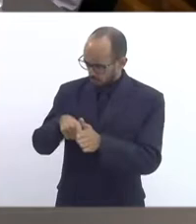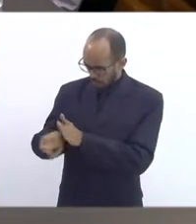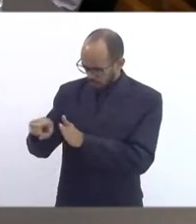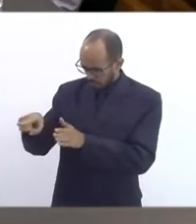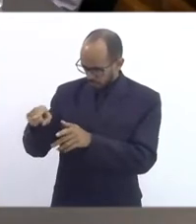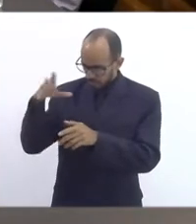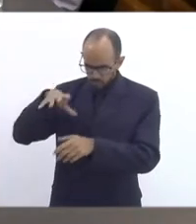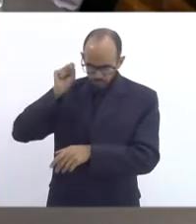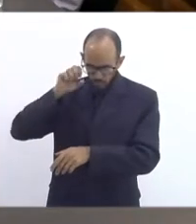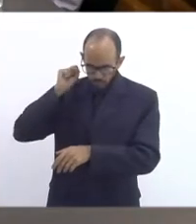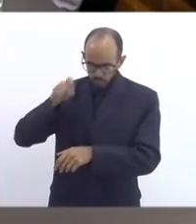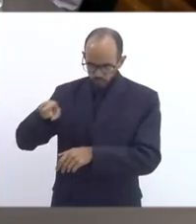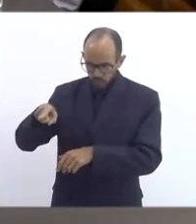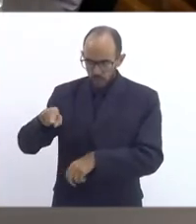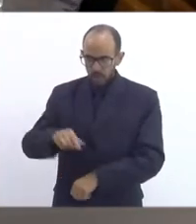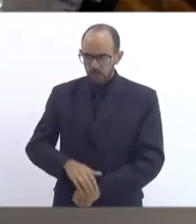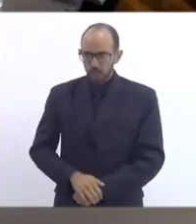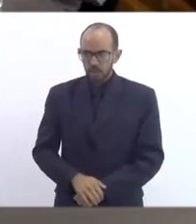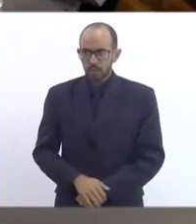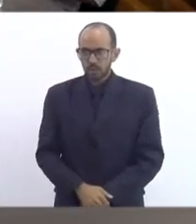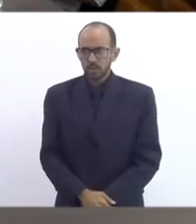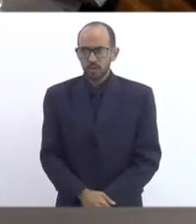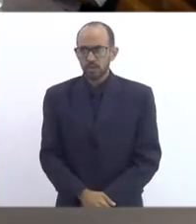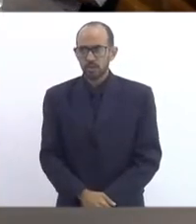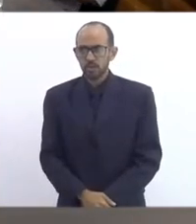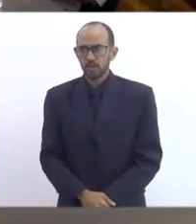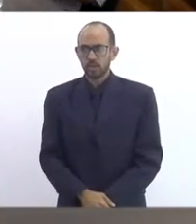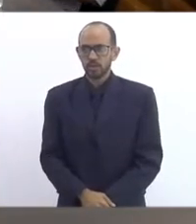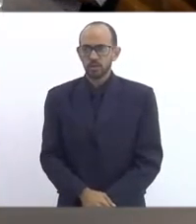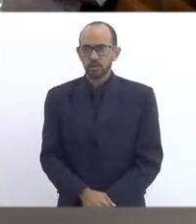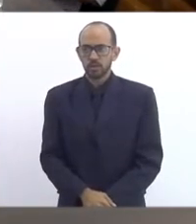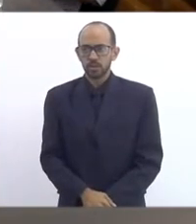Salvamos o quórum. É.